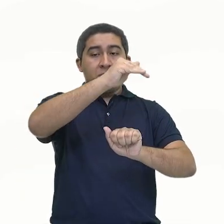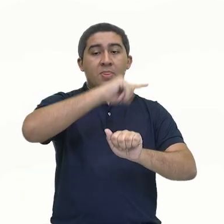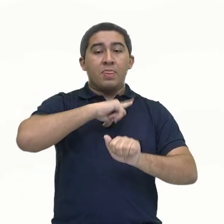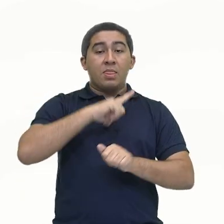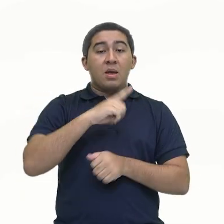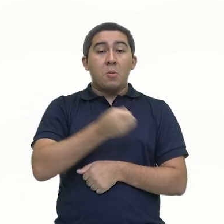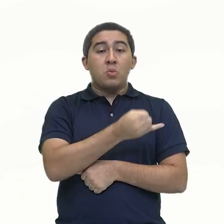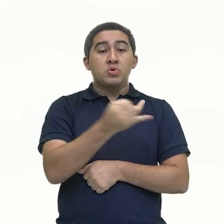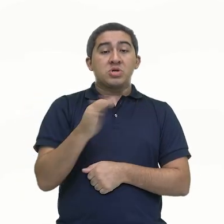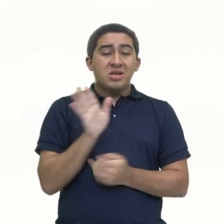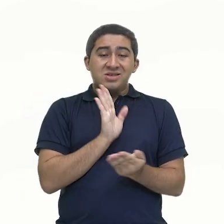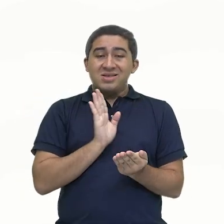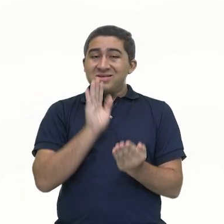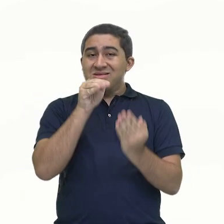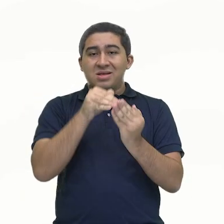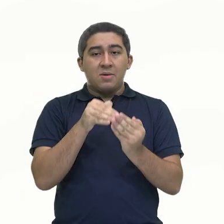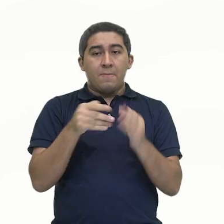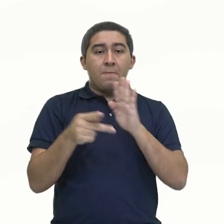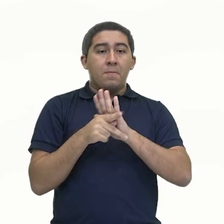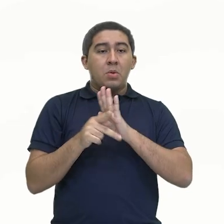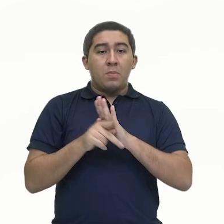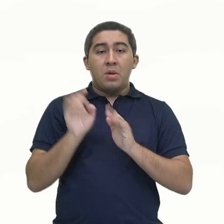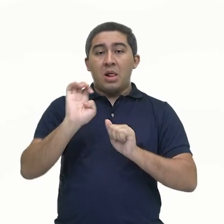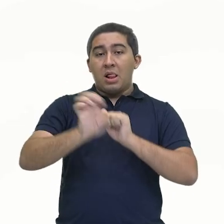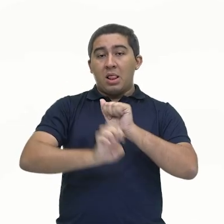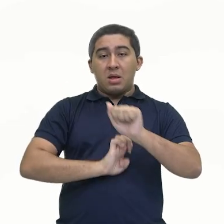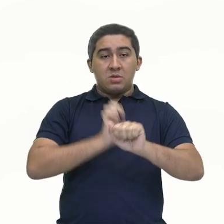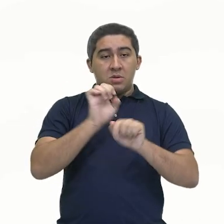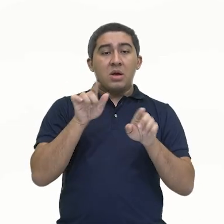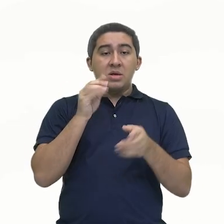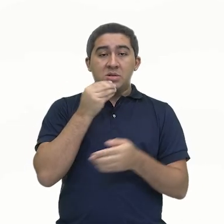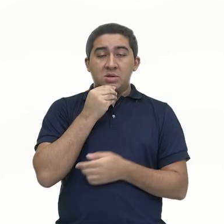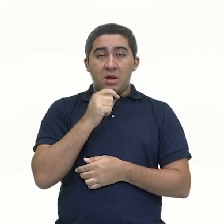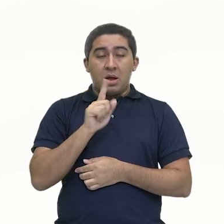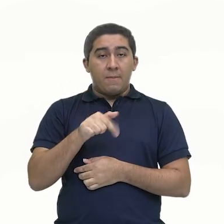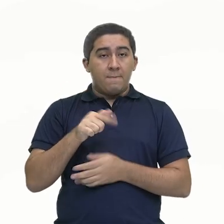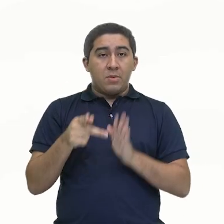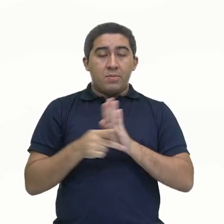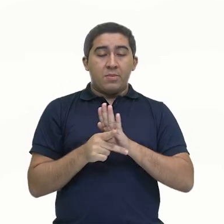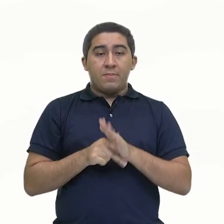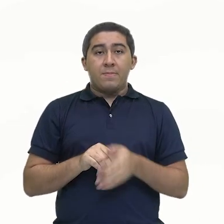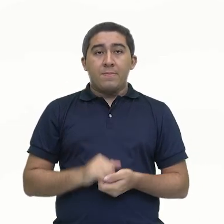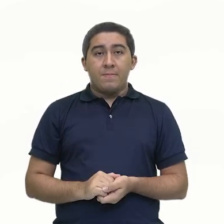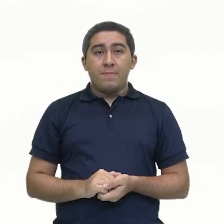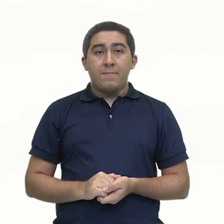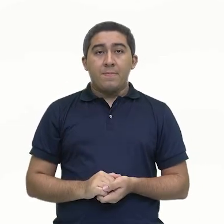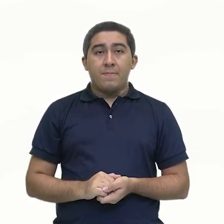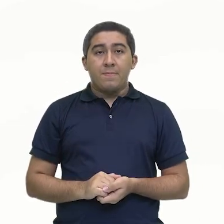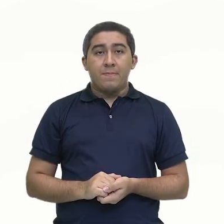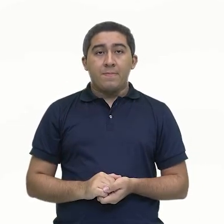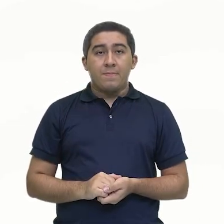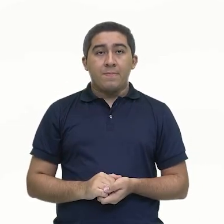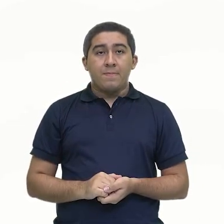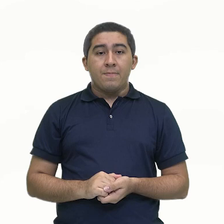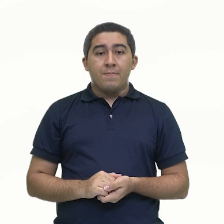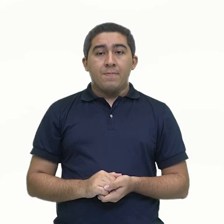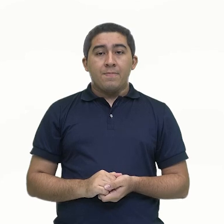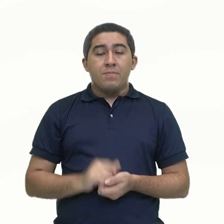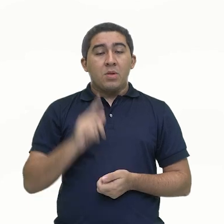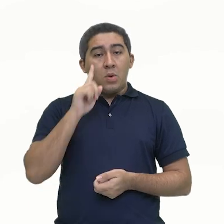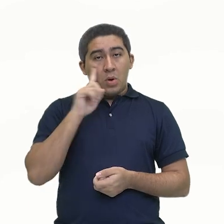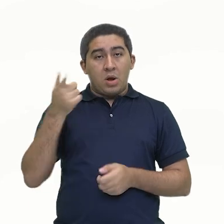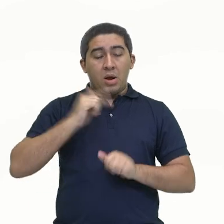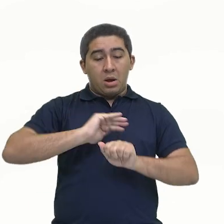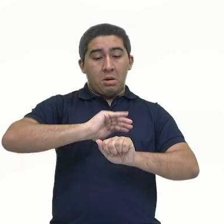número máximo de elétrons. Ou seja, o que é o nível de energia? São as camadas eletrônicas, que